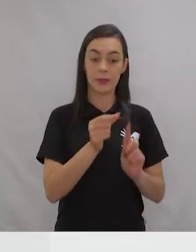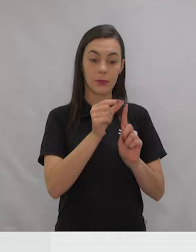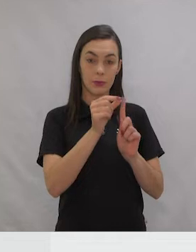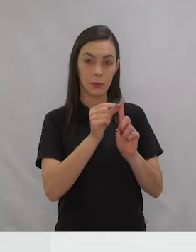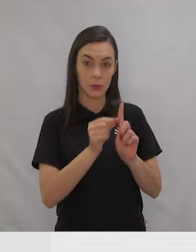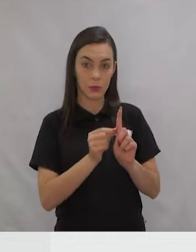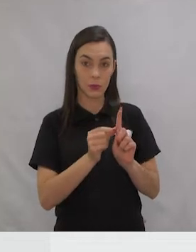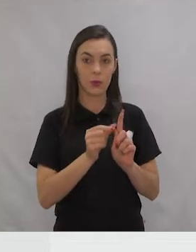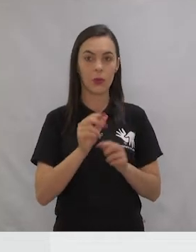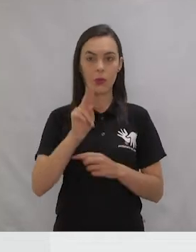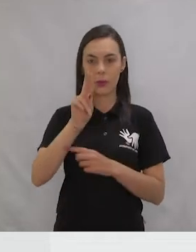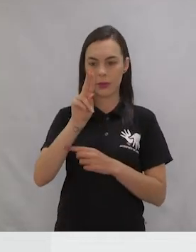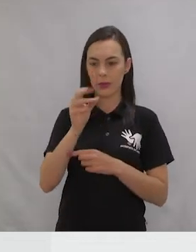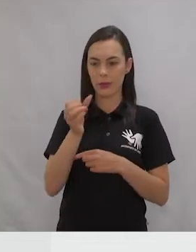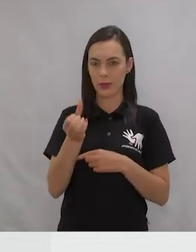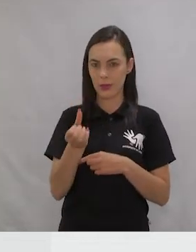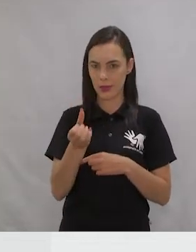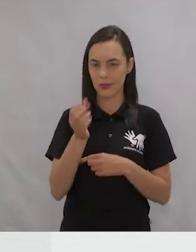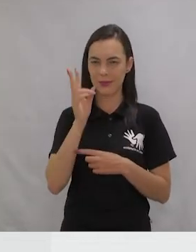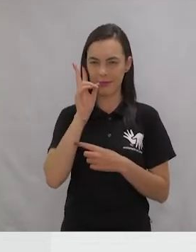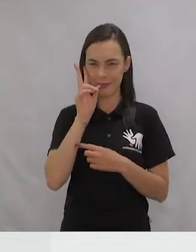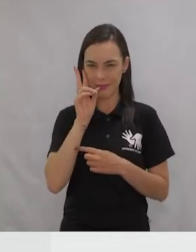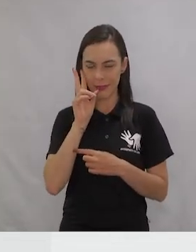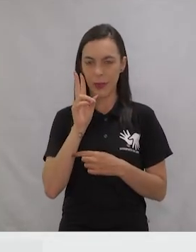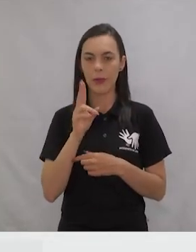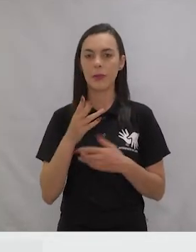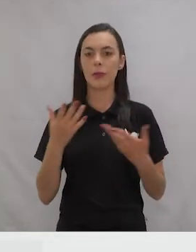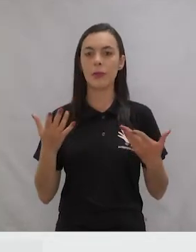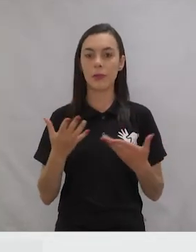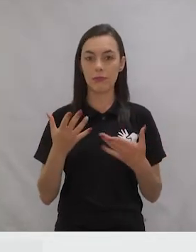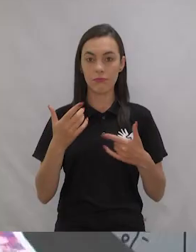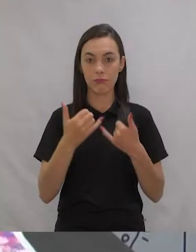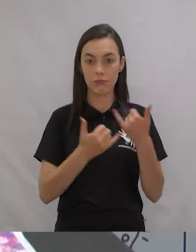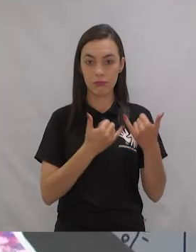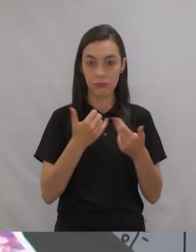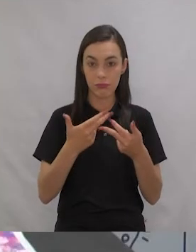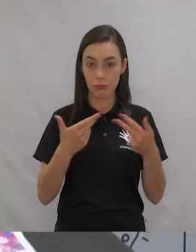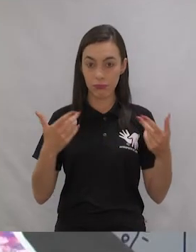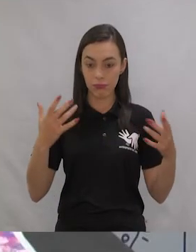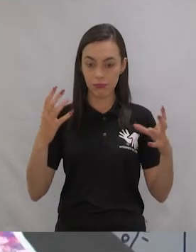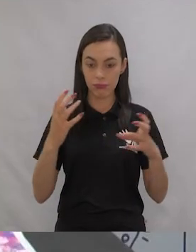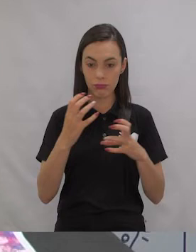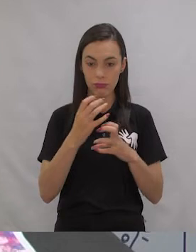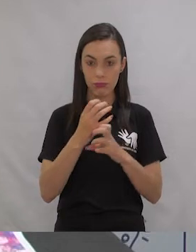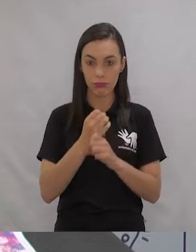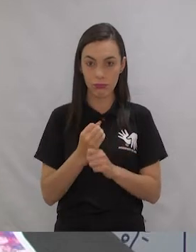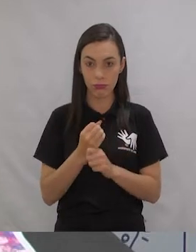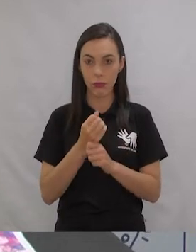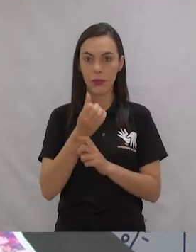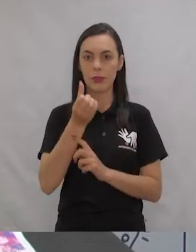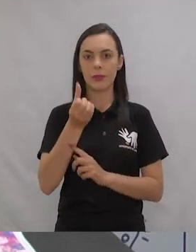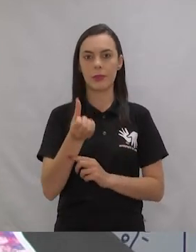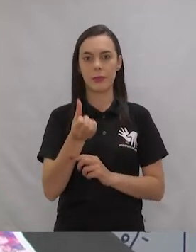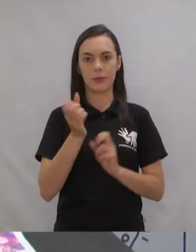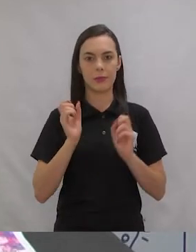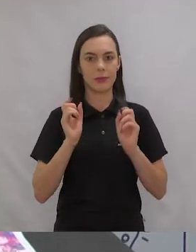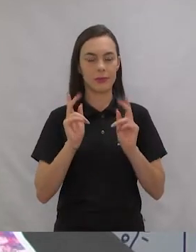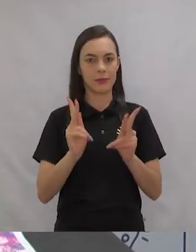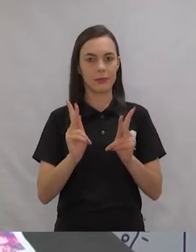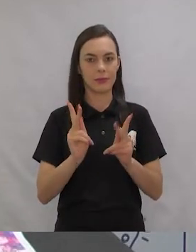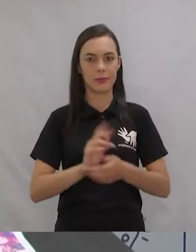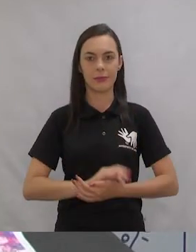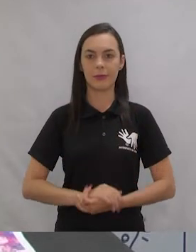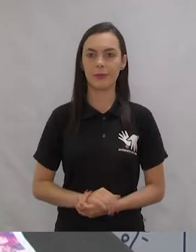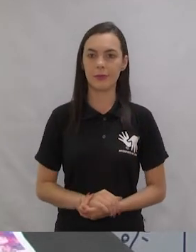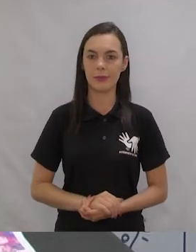Unidade, na casa da unidade. Então, juntos, eles têm 6 brinquedos,